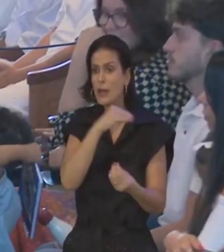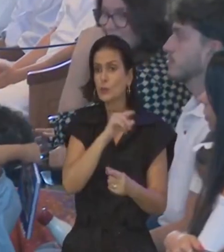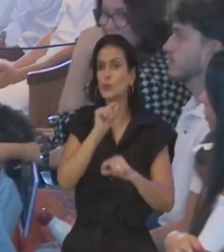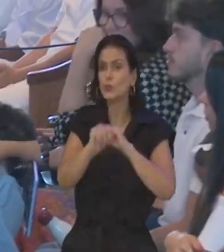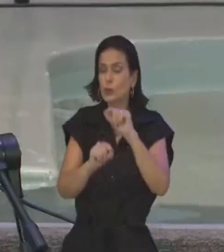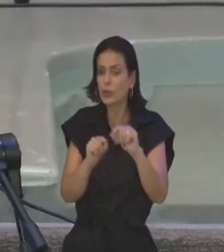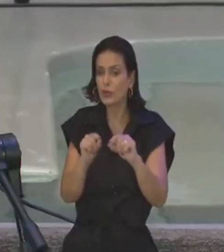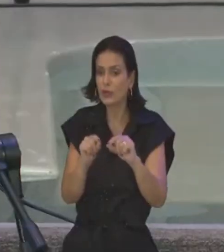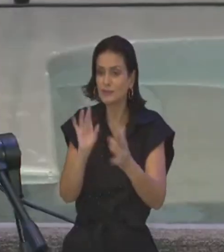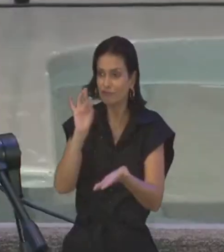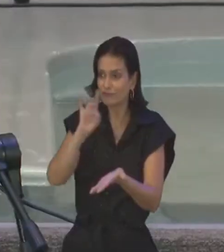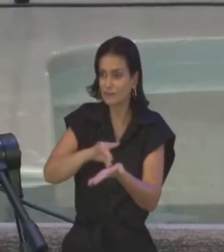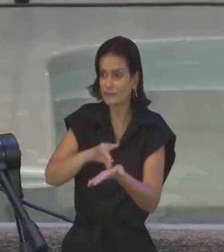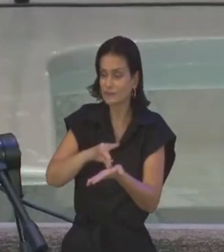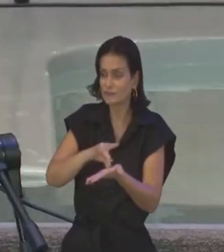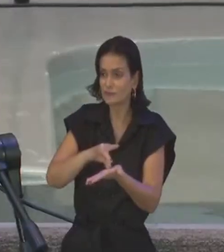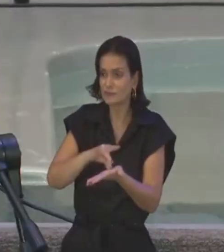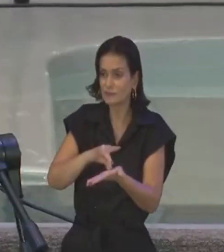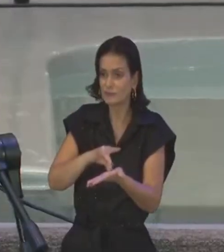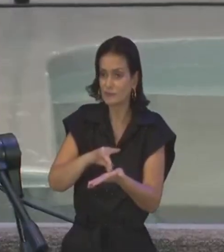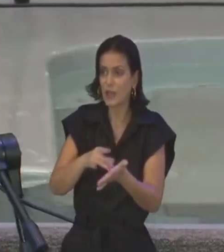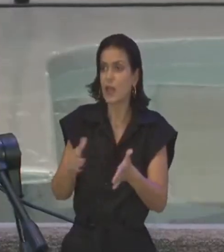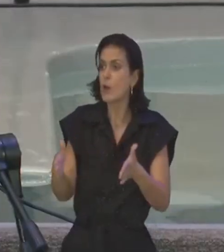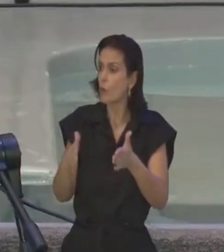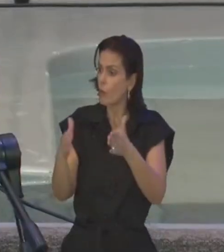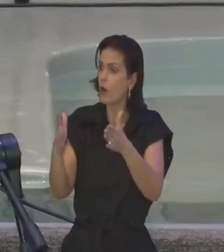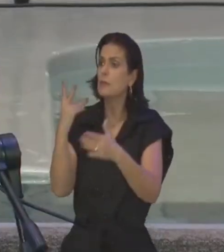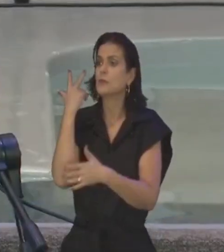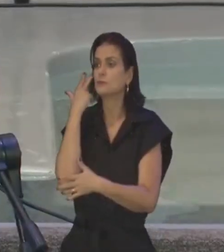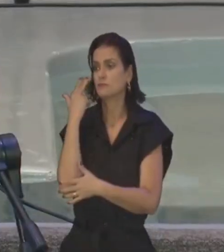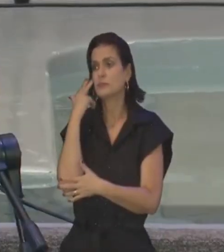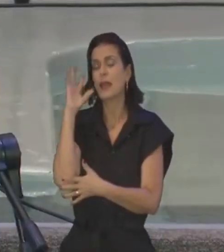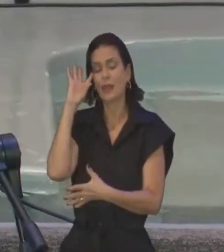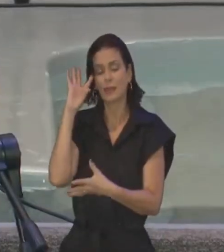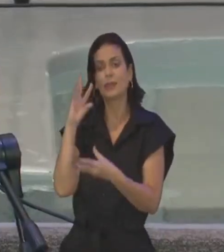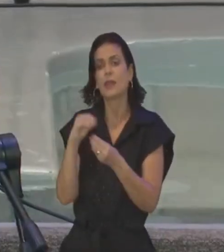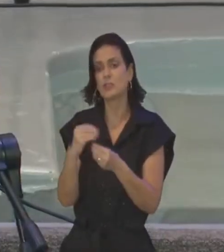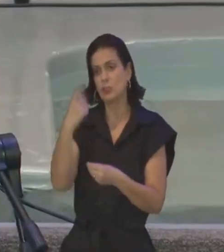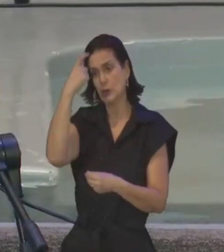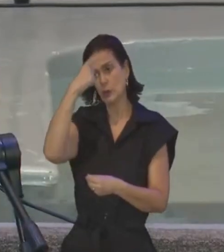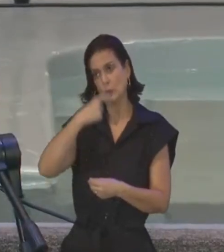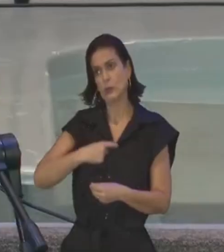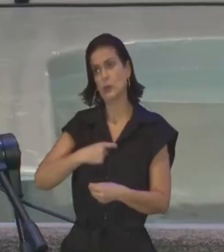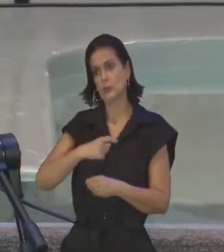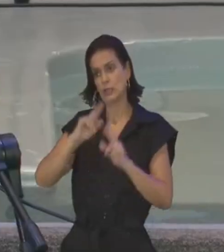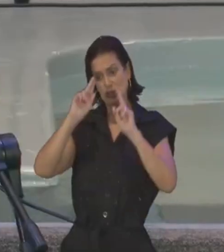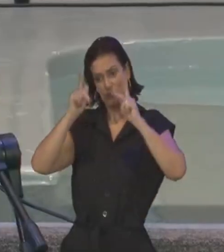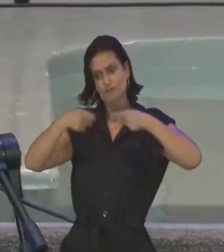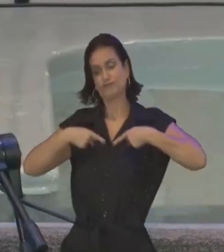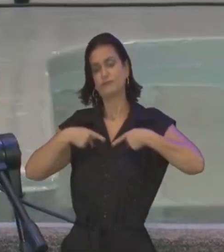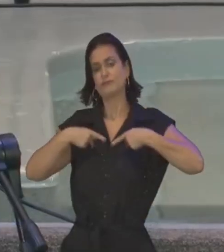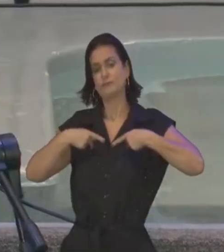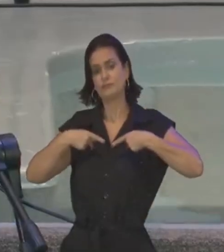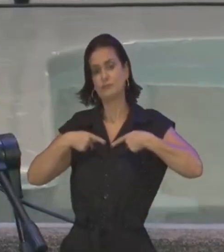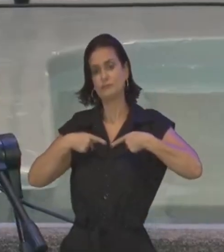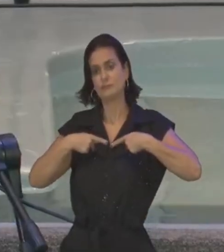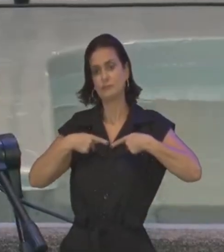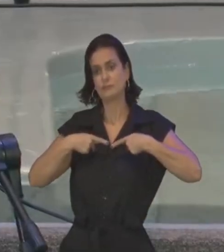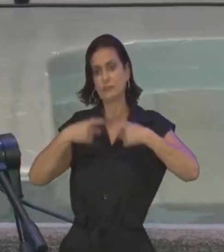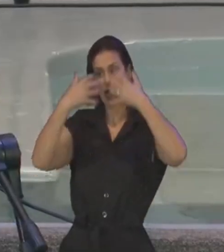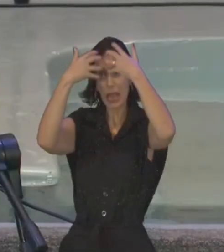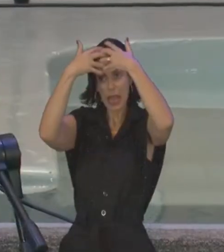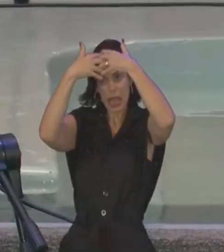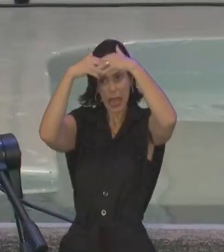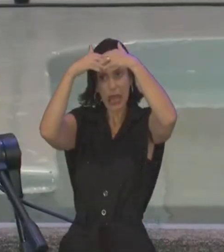fato, este é o caminho natural, é o entendimento pessoal, é o entendimento